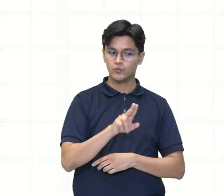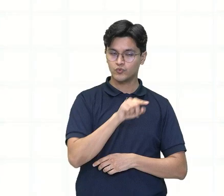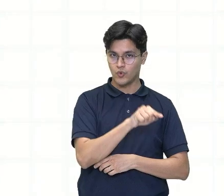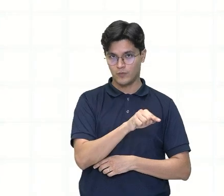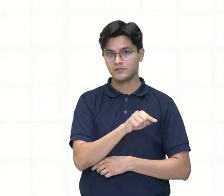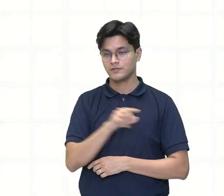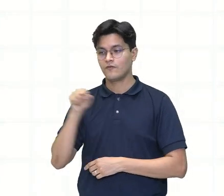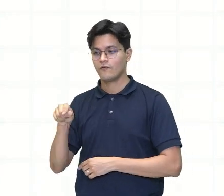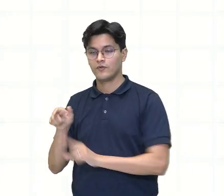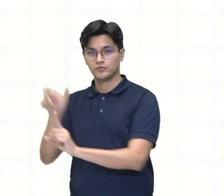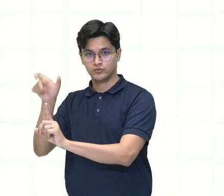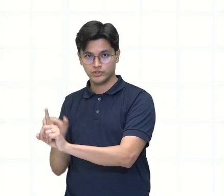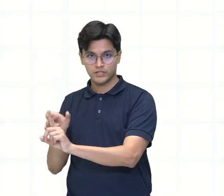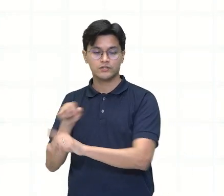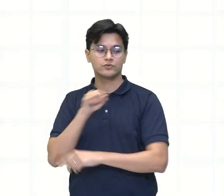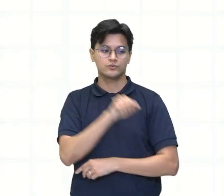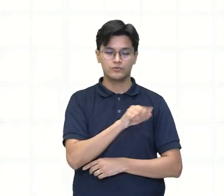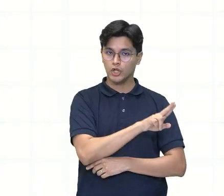bom?